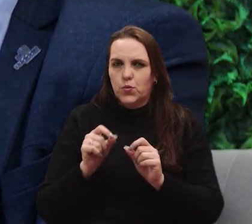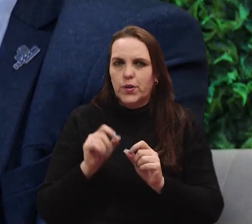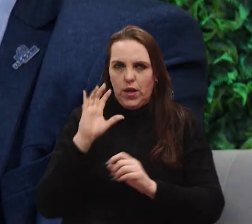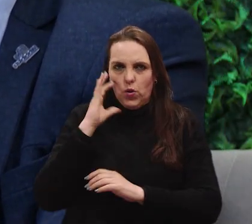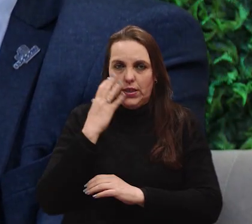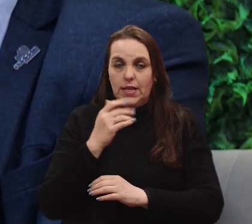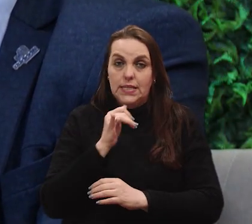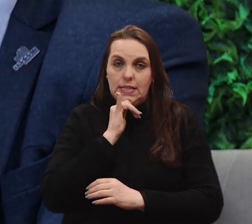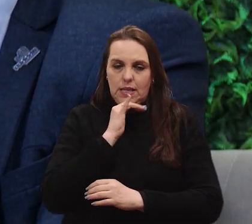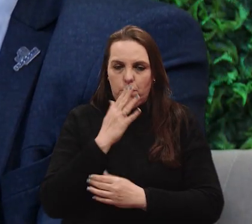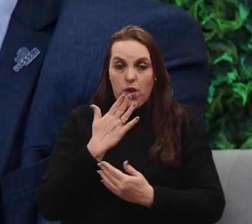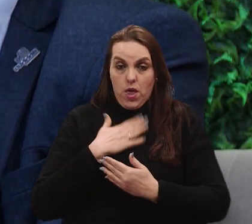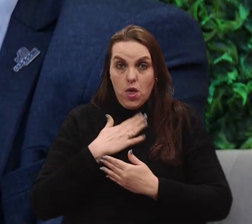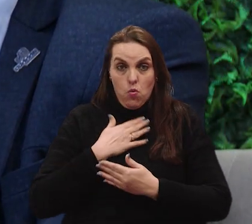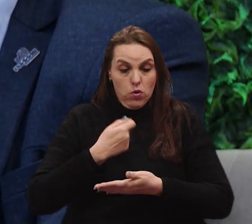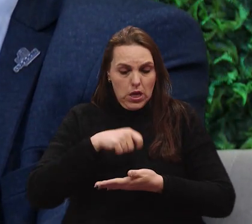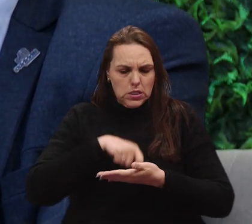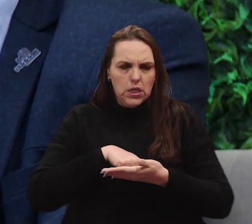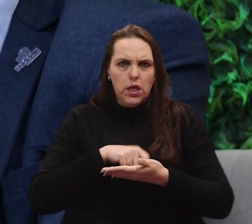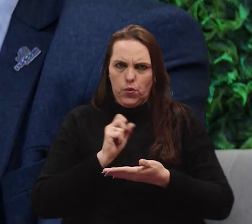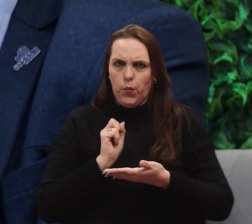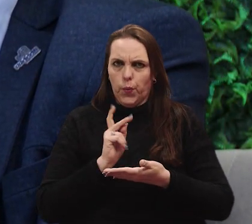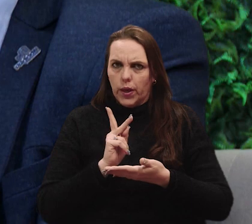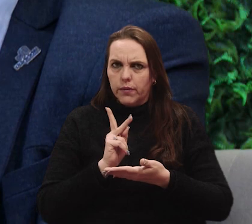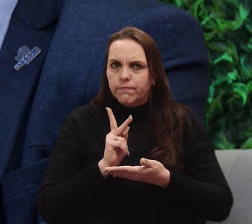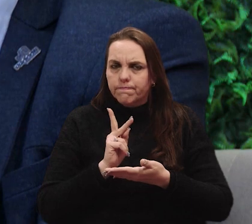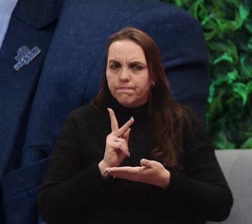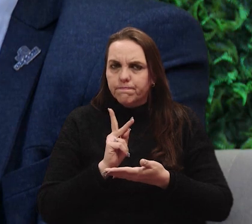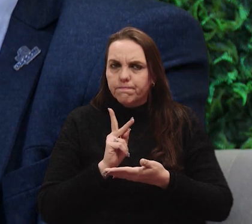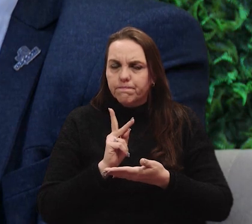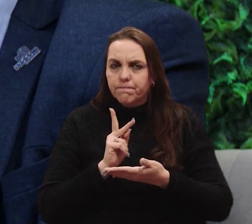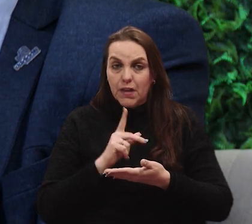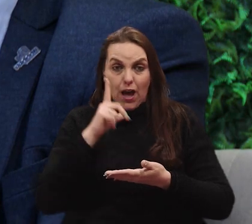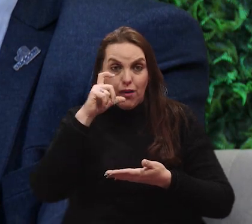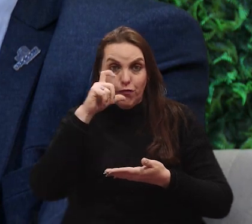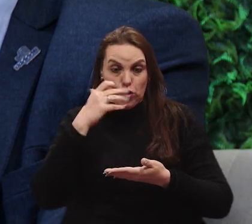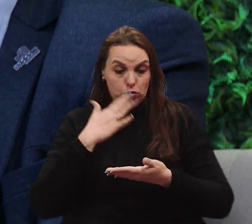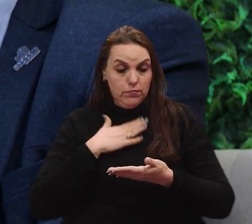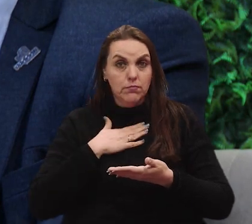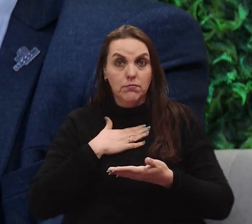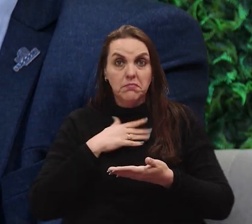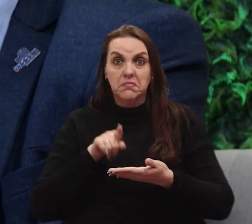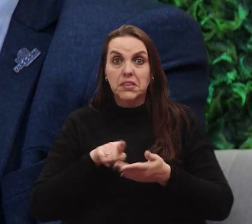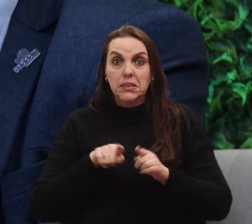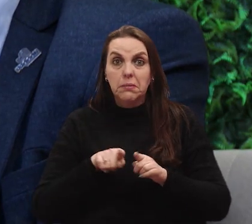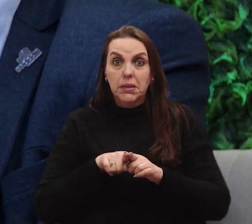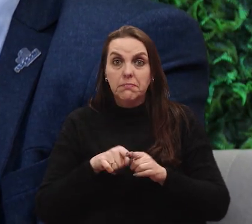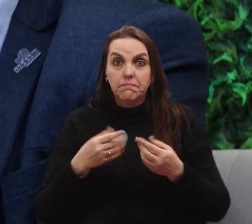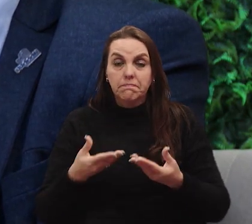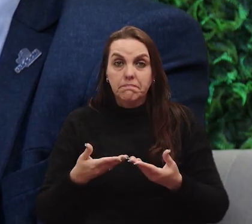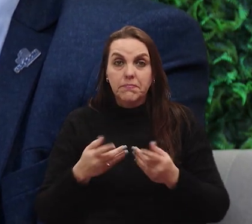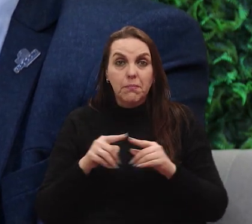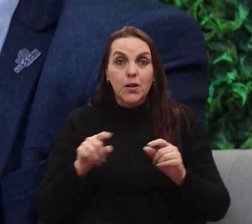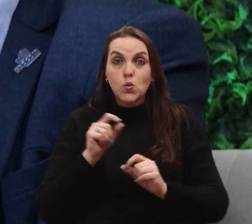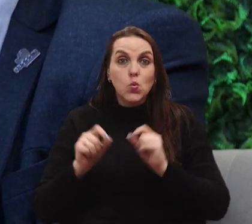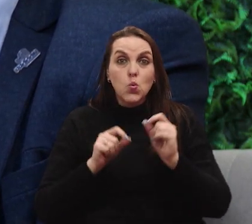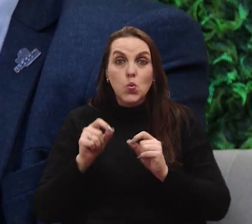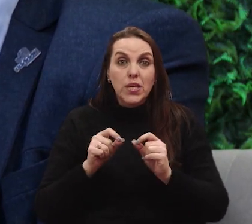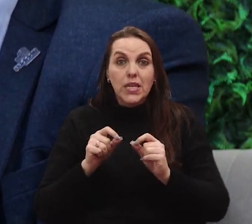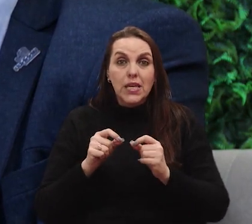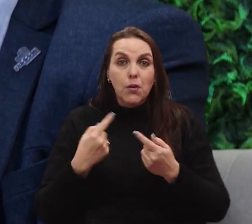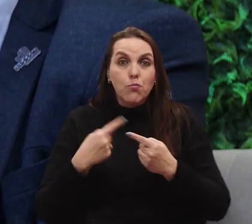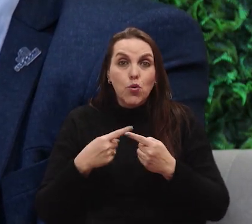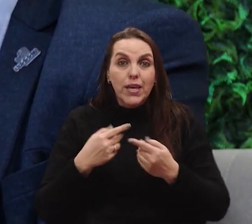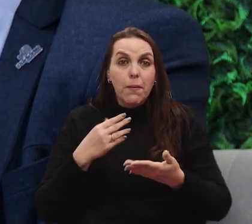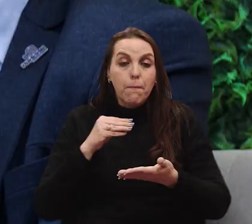ocorre? O Dagoberto assinou, fui eu. Tá? A foto é do Dagoberto. Mas o que levou o